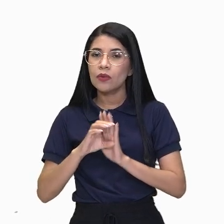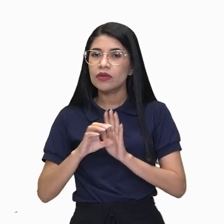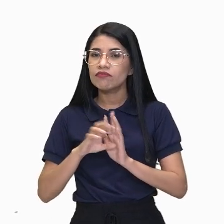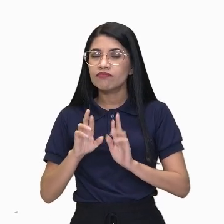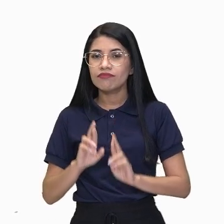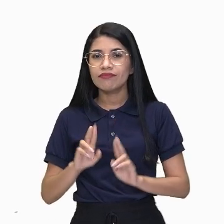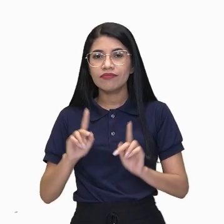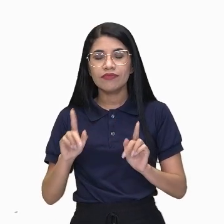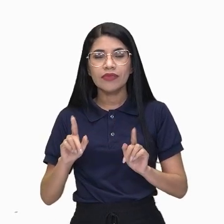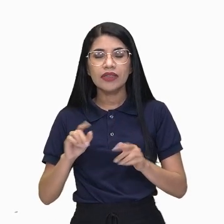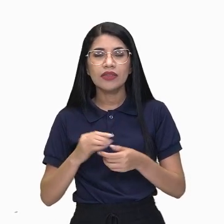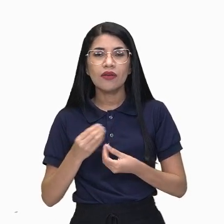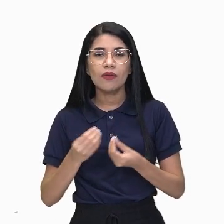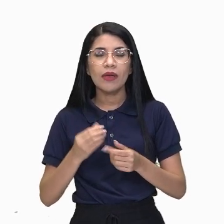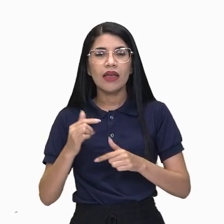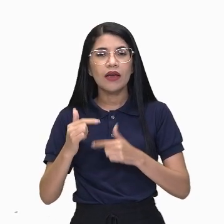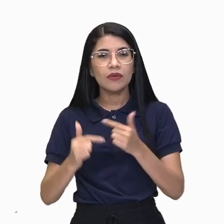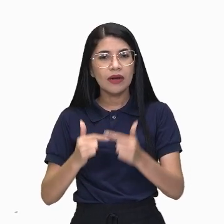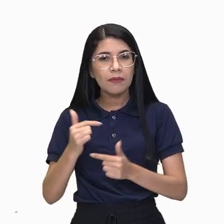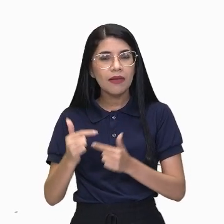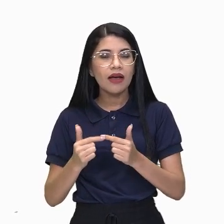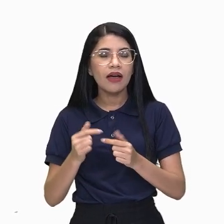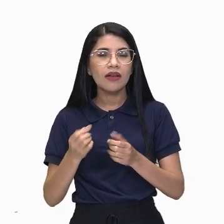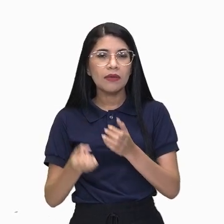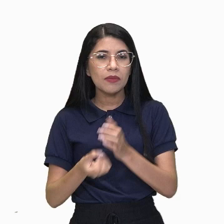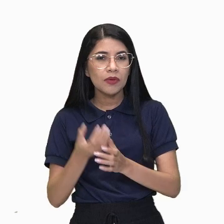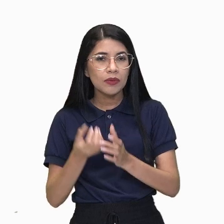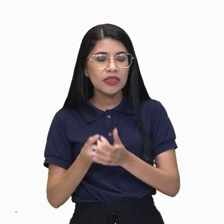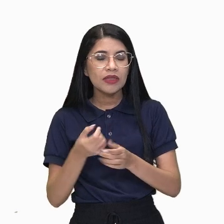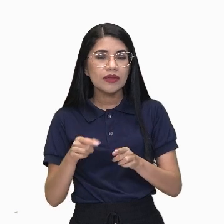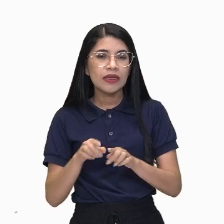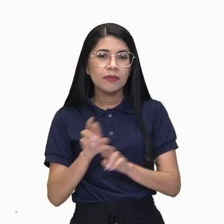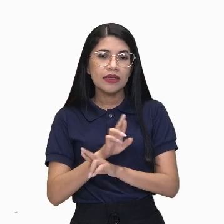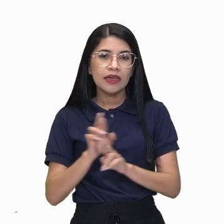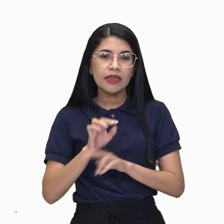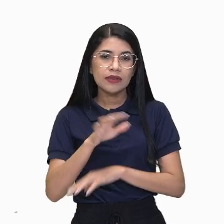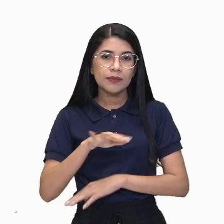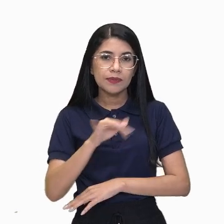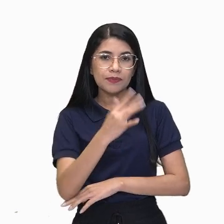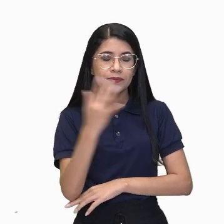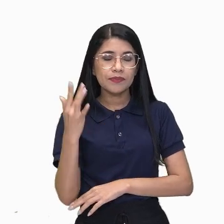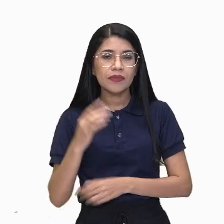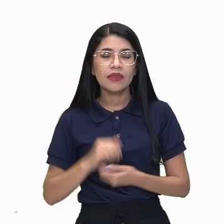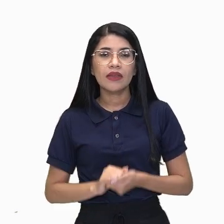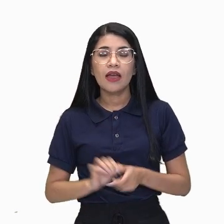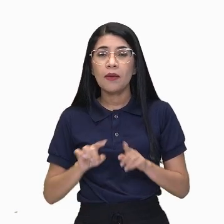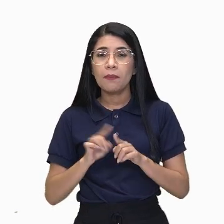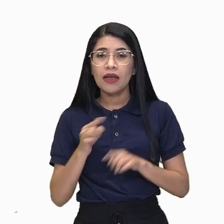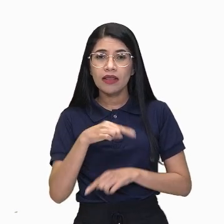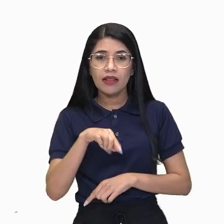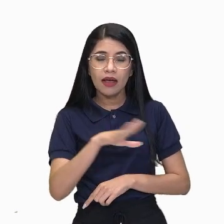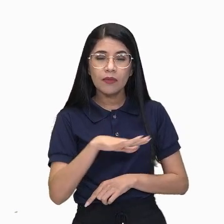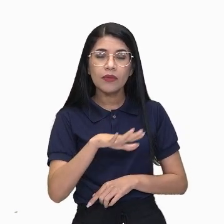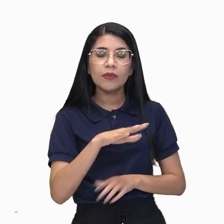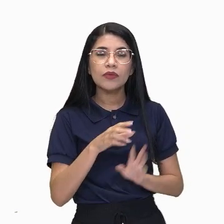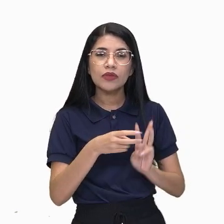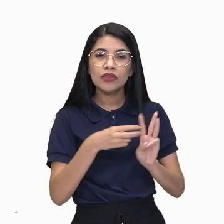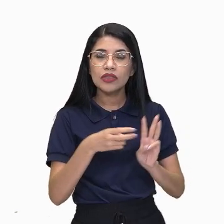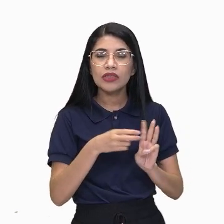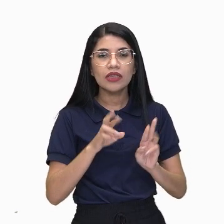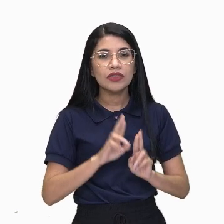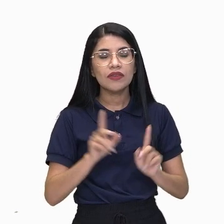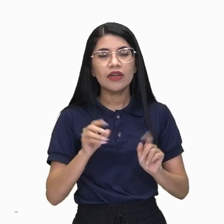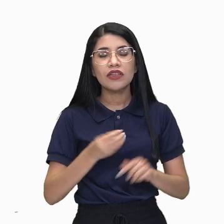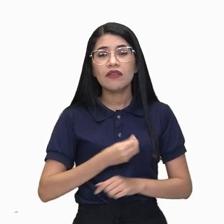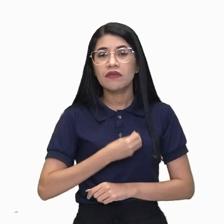de relação de trabalho, relação de produção, relação com a natureza. Para eles não, essa relação chama-se bem viver. É ser feliz com a natureza,